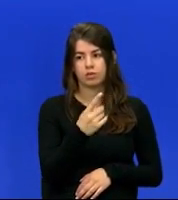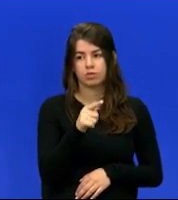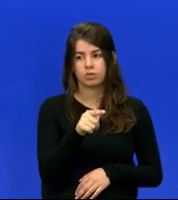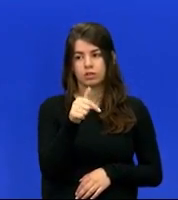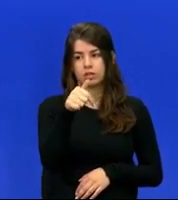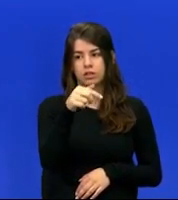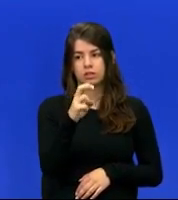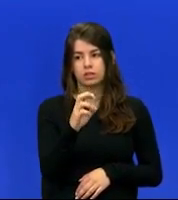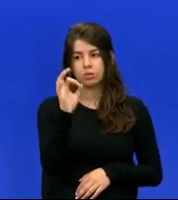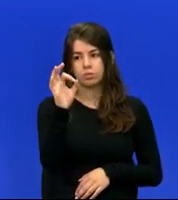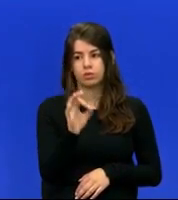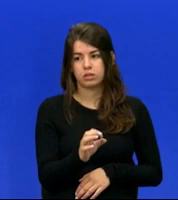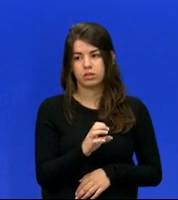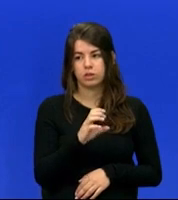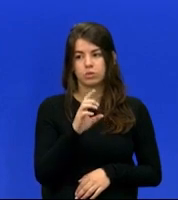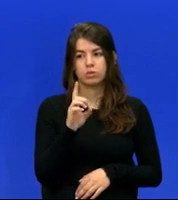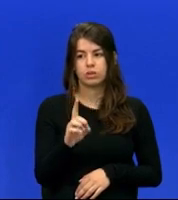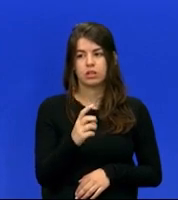6,52%. Alternativa C,